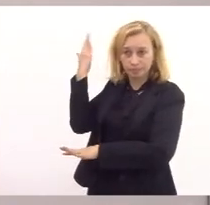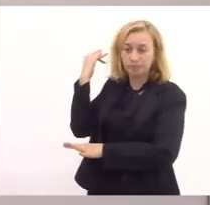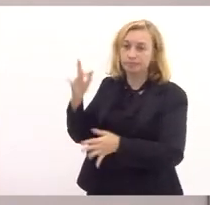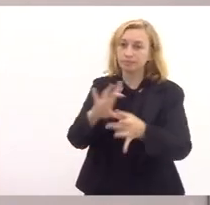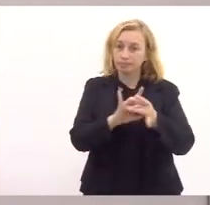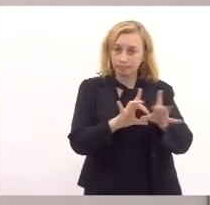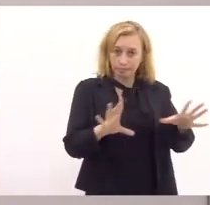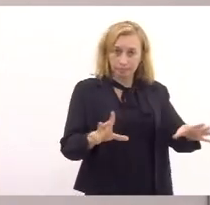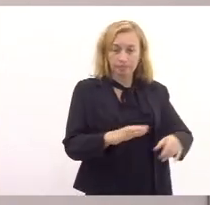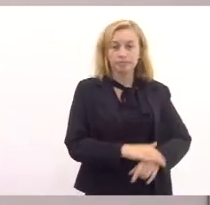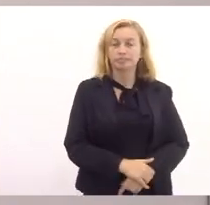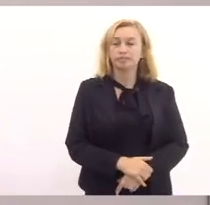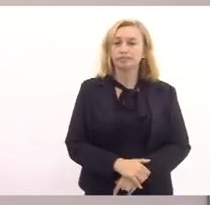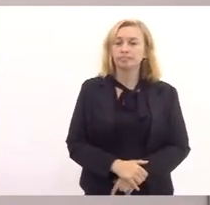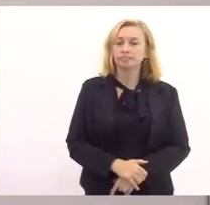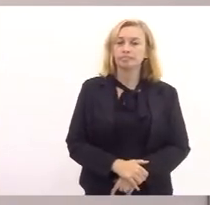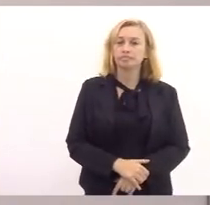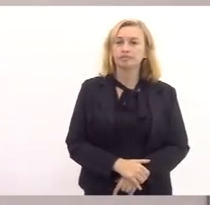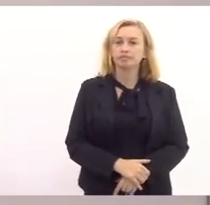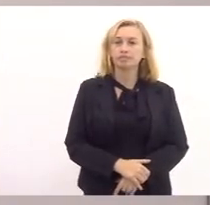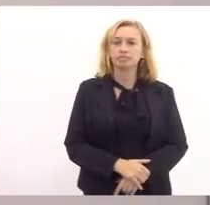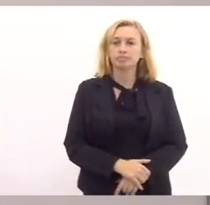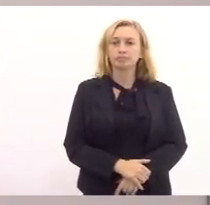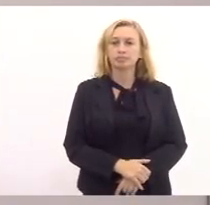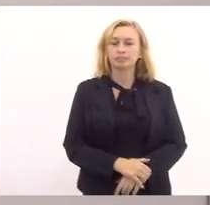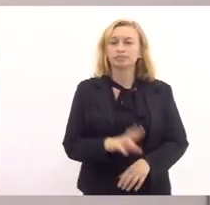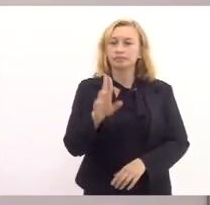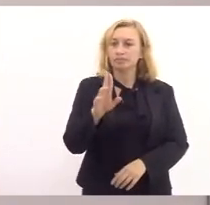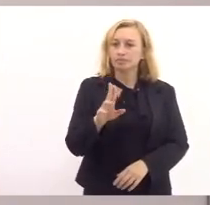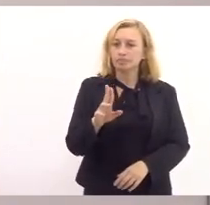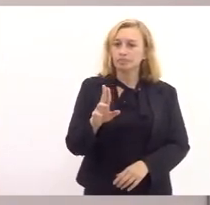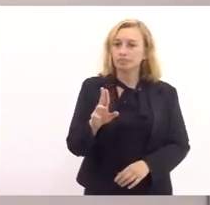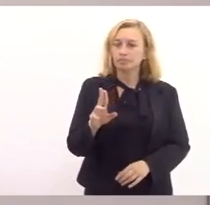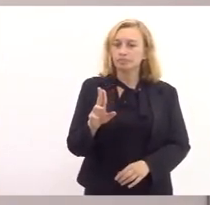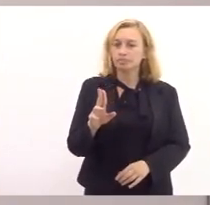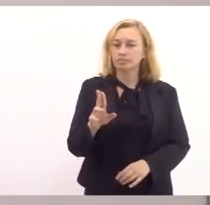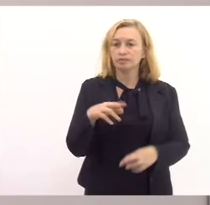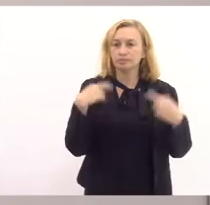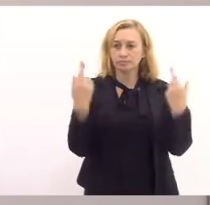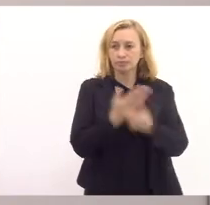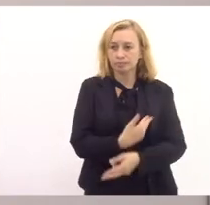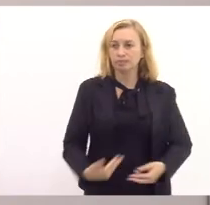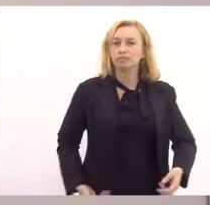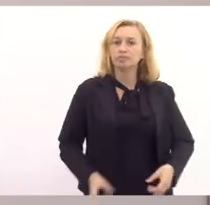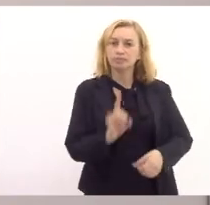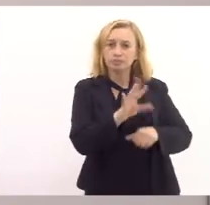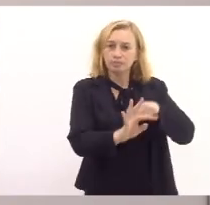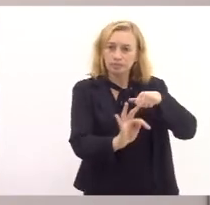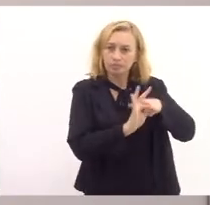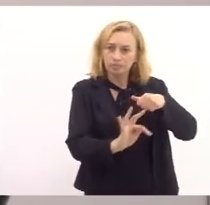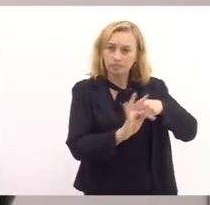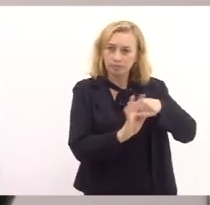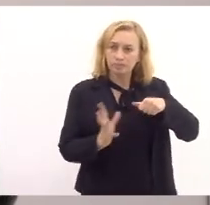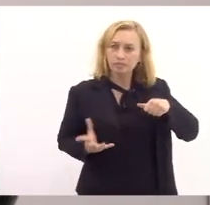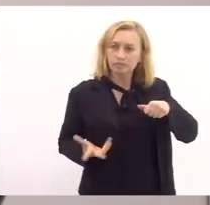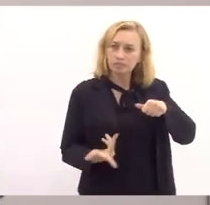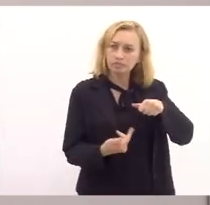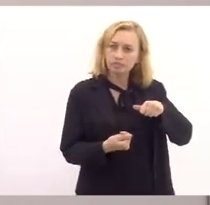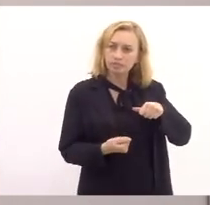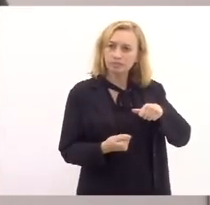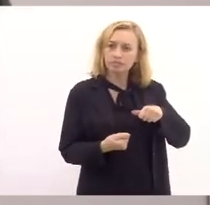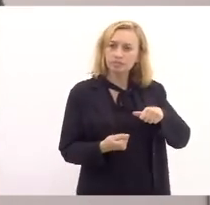autorizativo. Enquanto na agência pública não for só de técnicos qualificados,